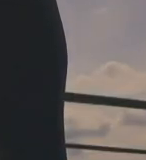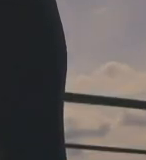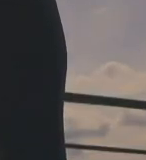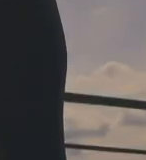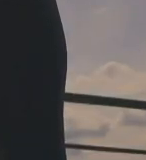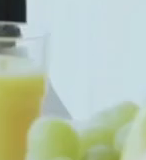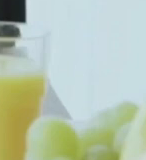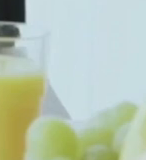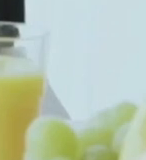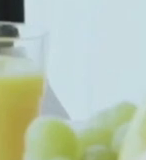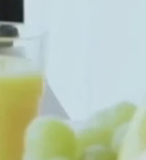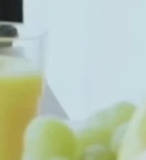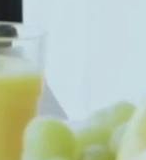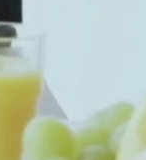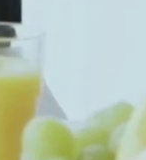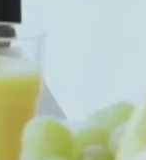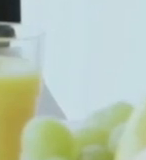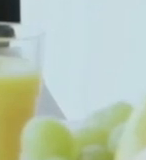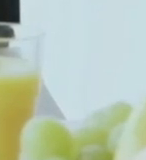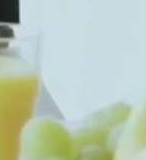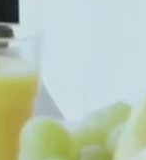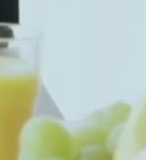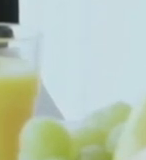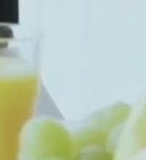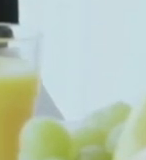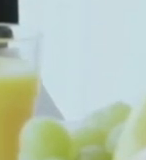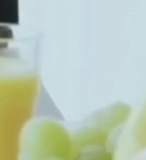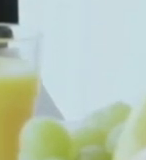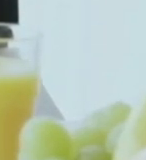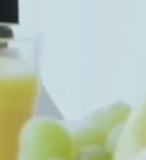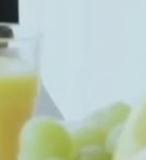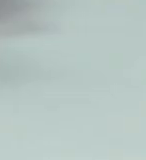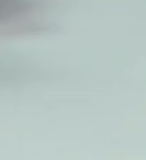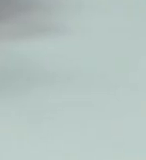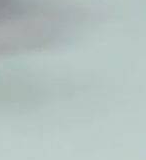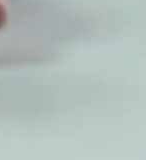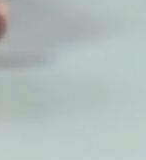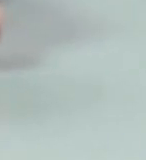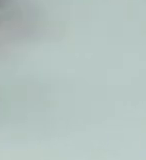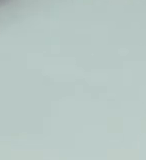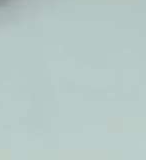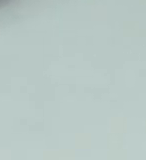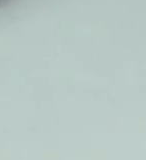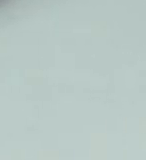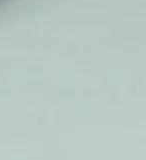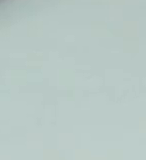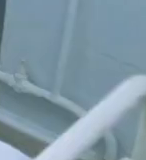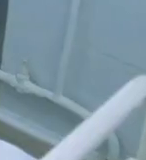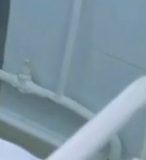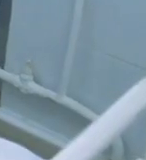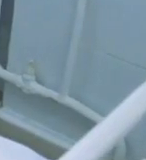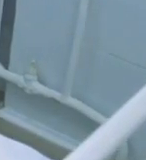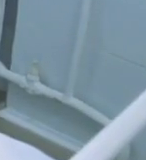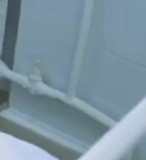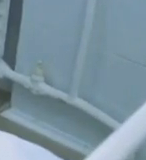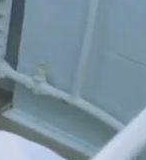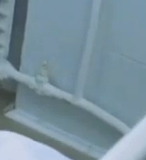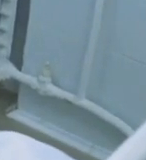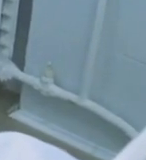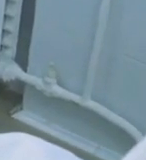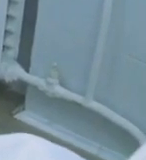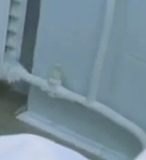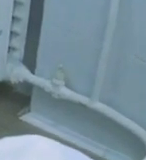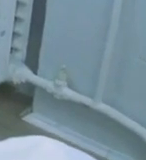formada por pessoas que atuam com um objetivo em comum. A existência da FEUESC só é possível pelo